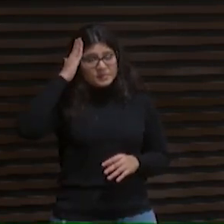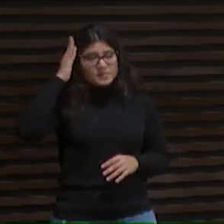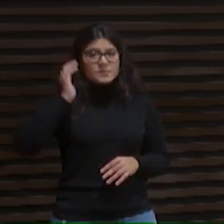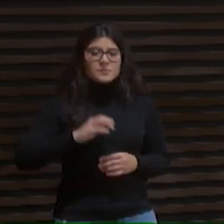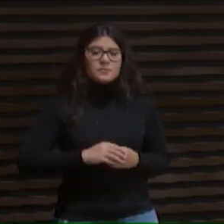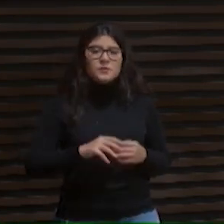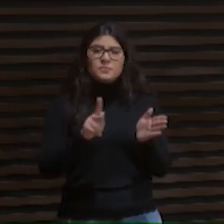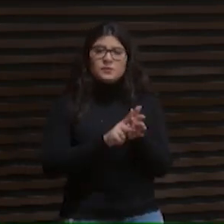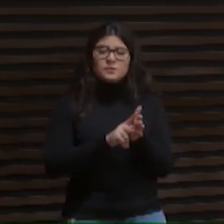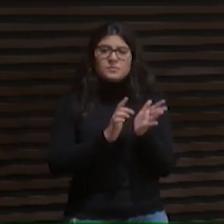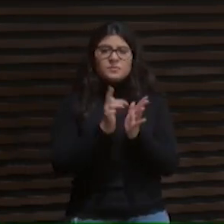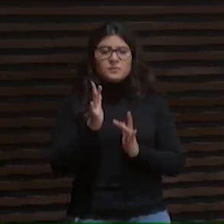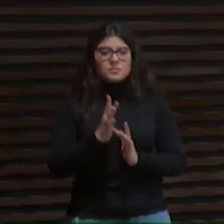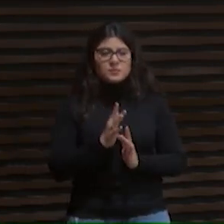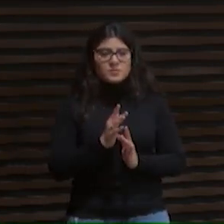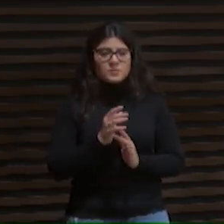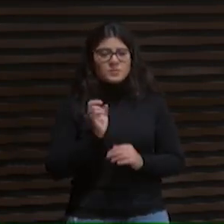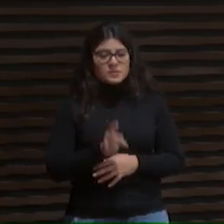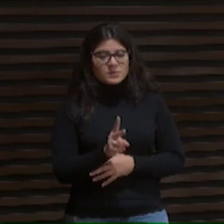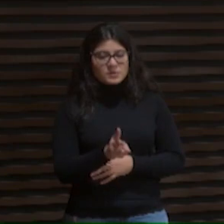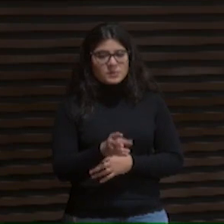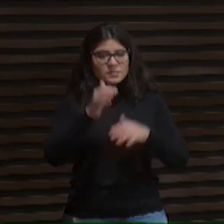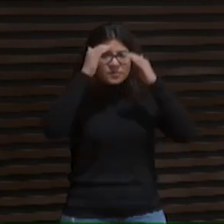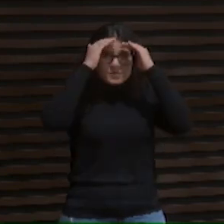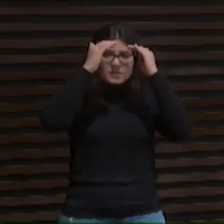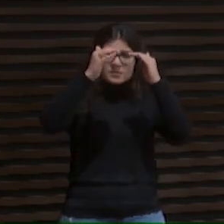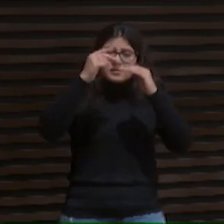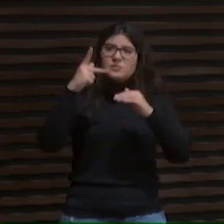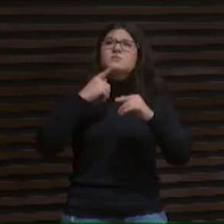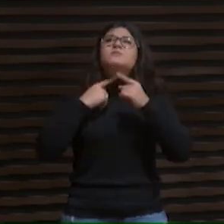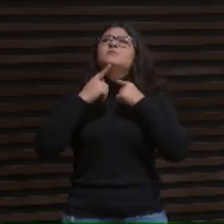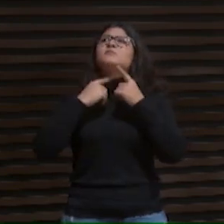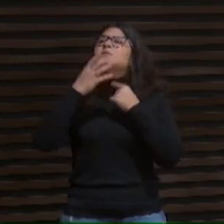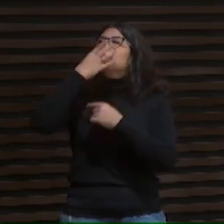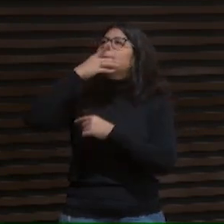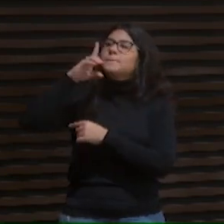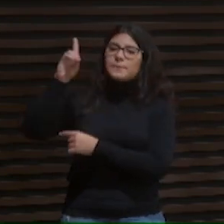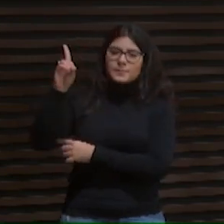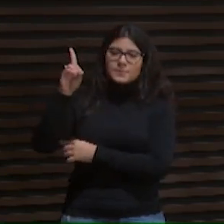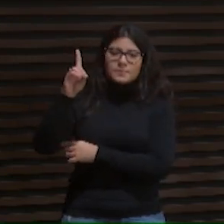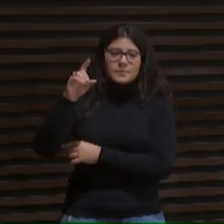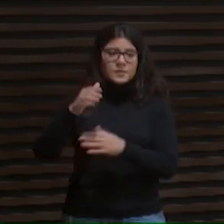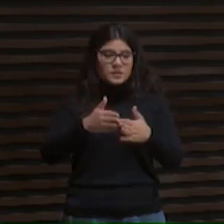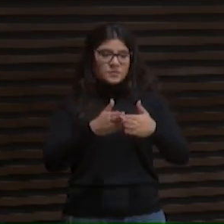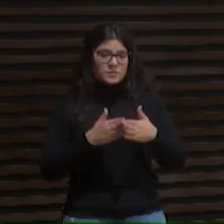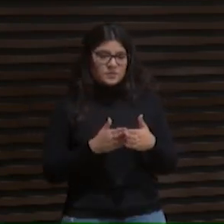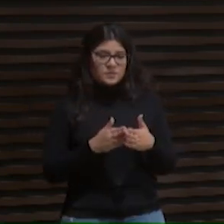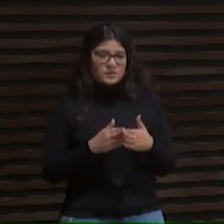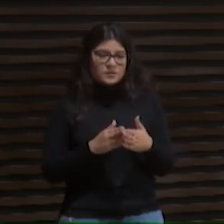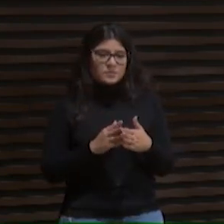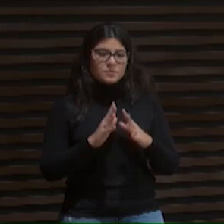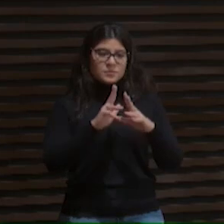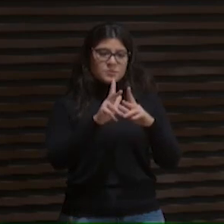o próprio Jesus sempre submeteu a sua vontade ao Pai em favor